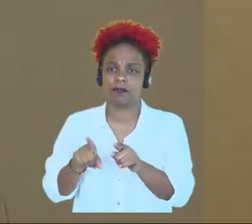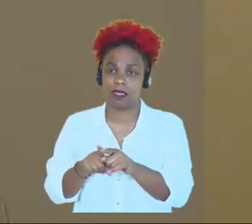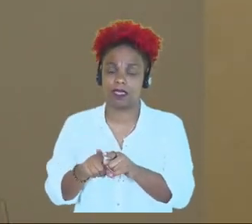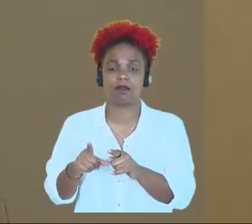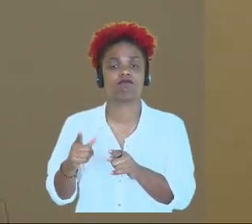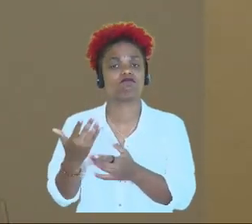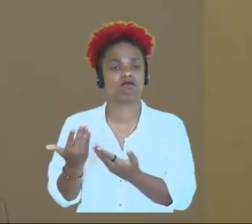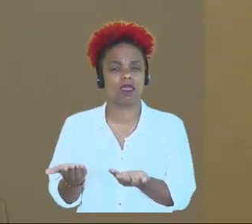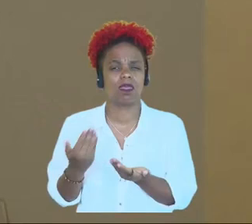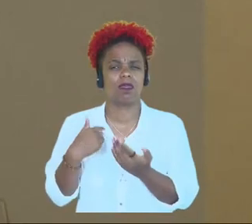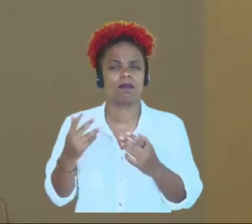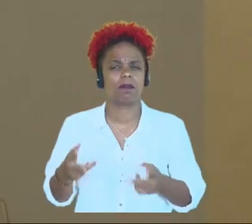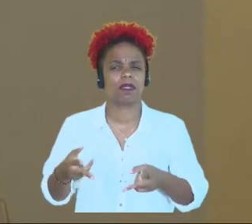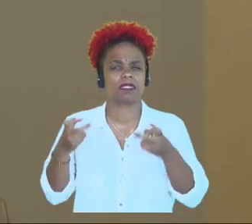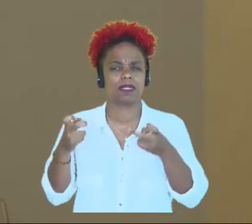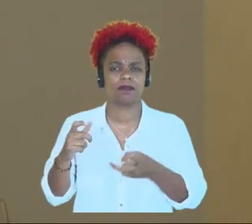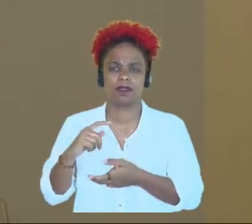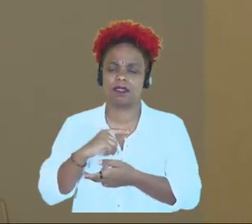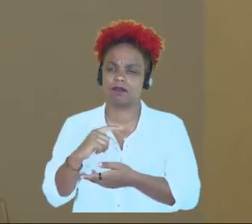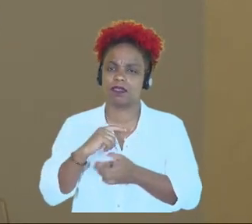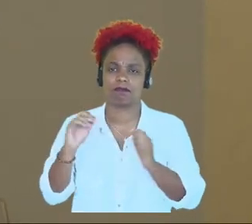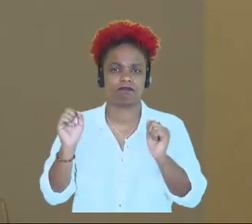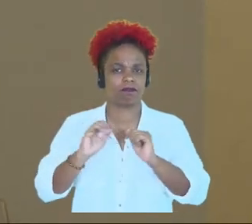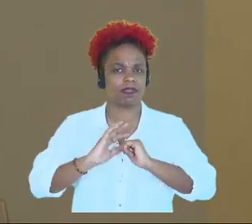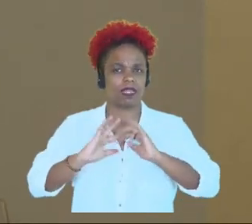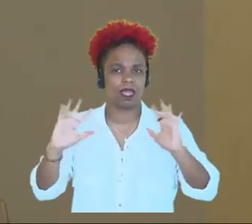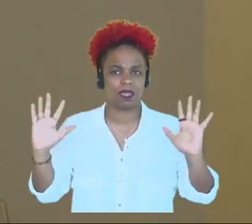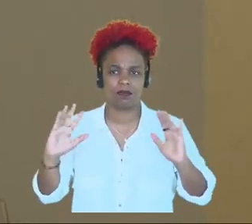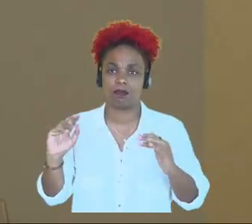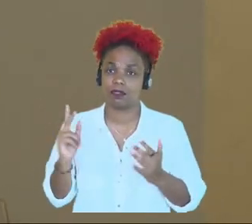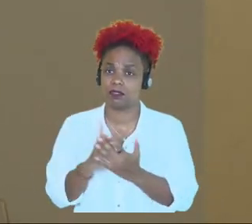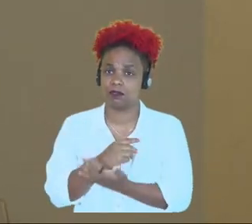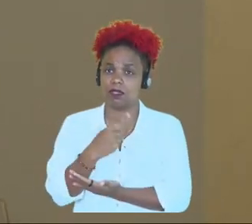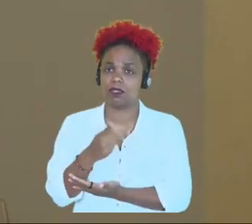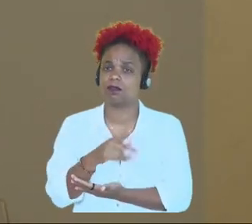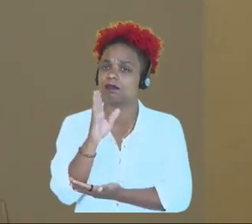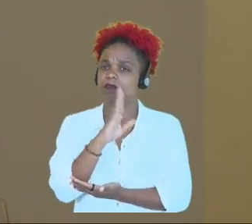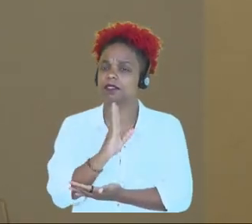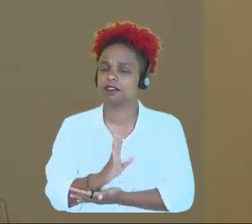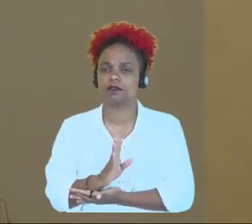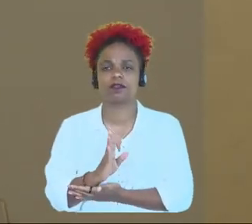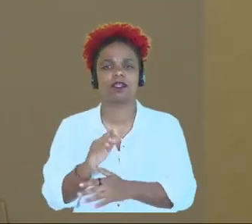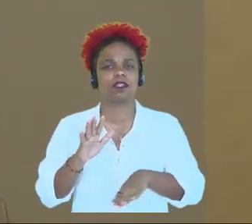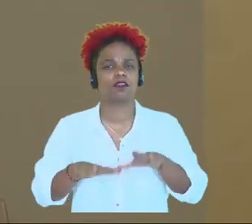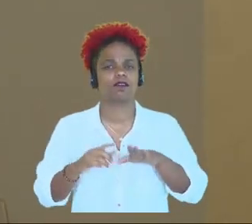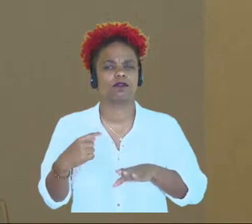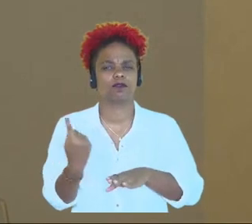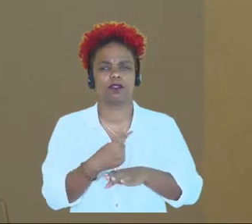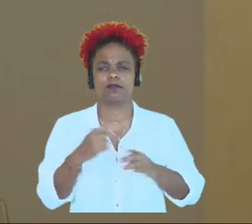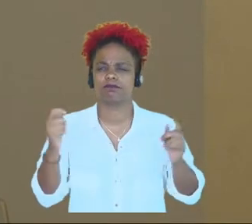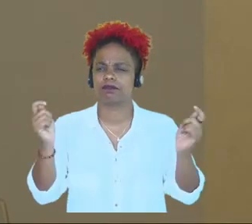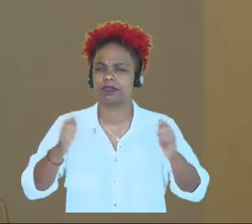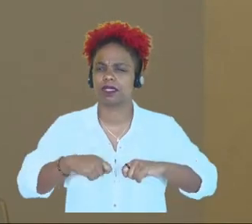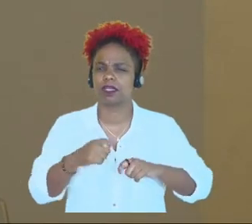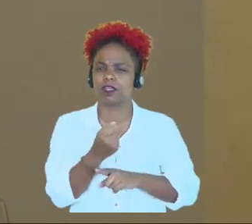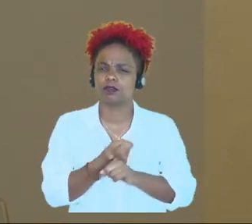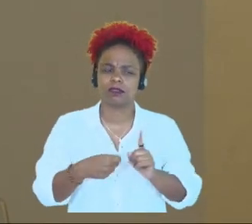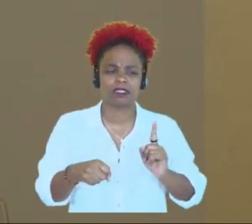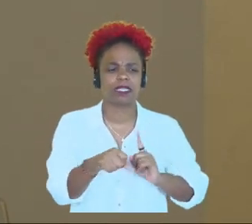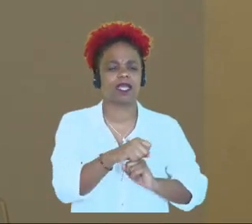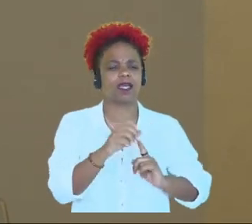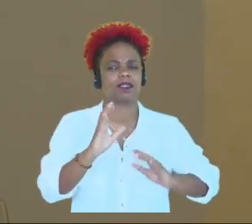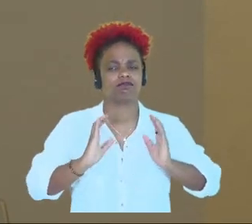vê isso de maneira muito clara acontecendo no Brasil. Talvez a nossa capacidade como sociedade de perceber o que